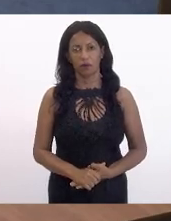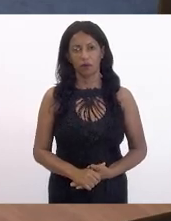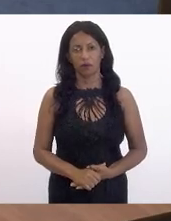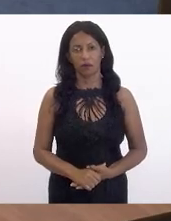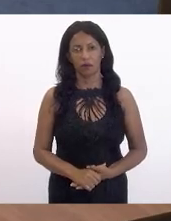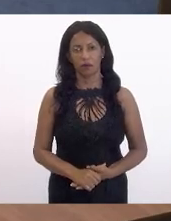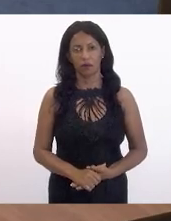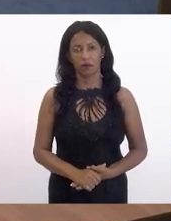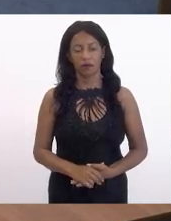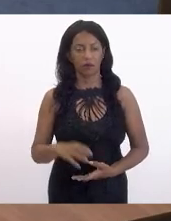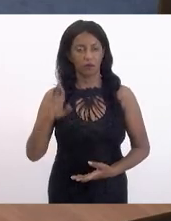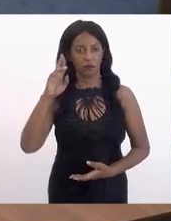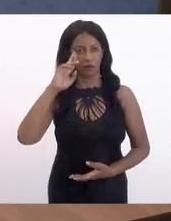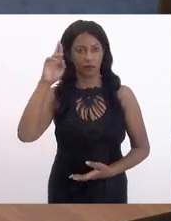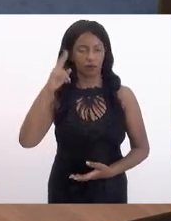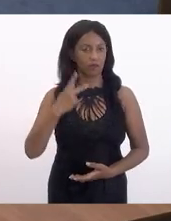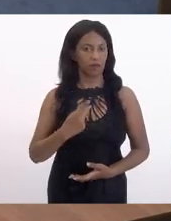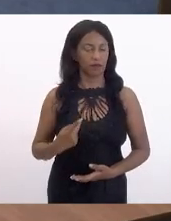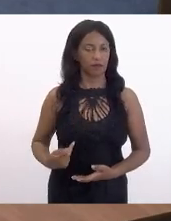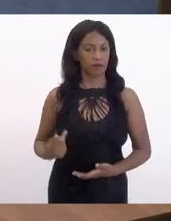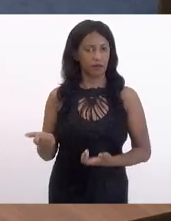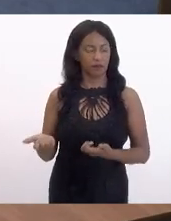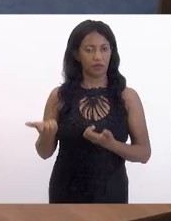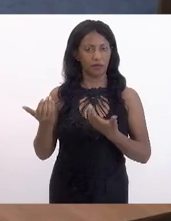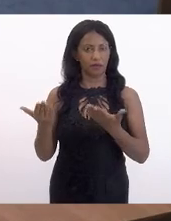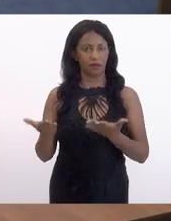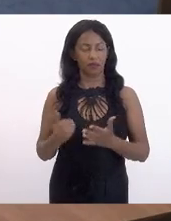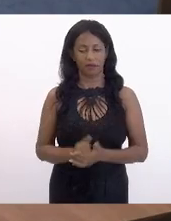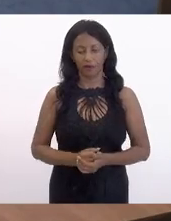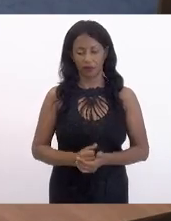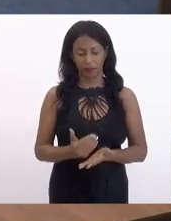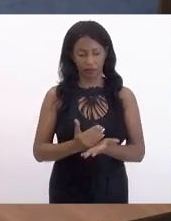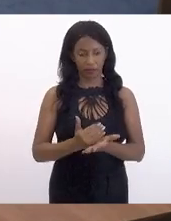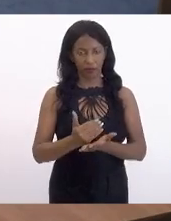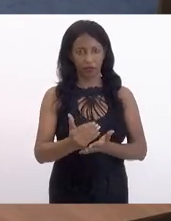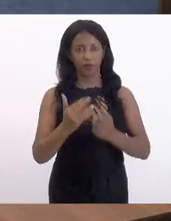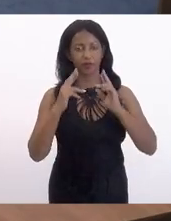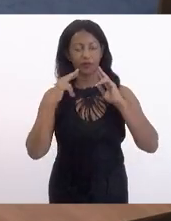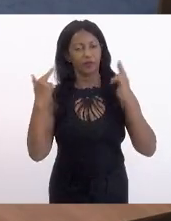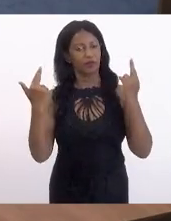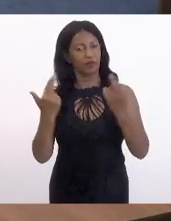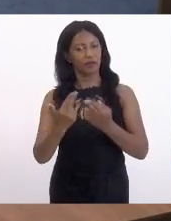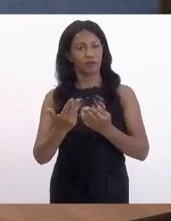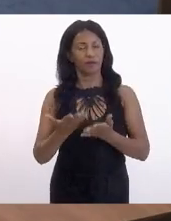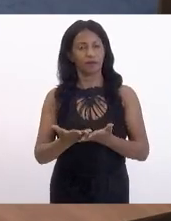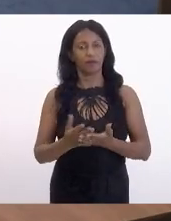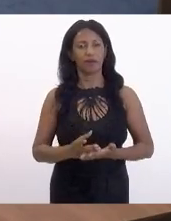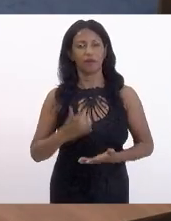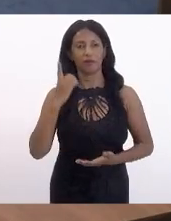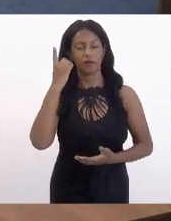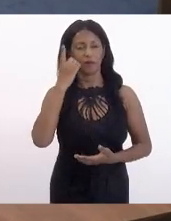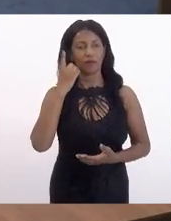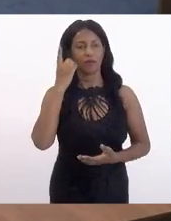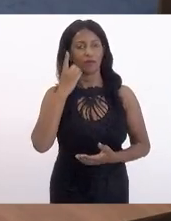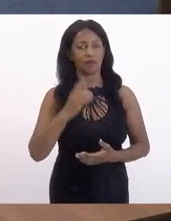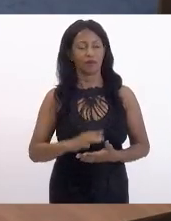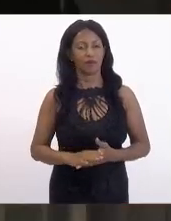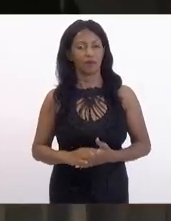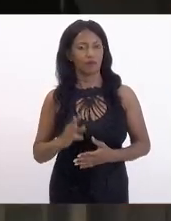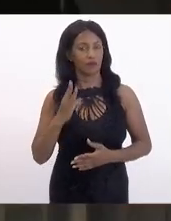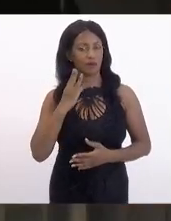é só presidente do expediente Inicial Deputado